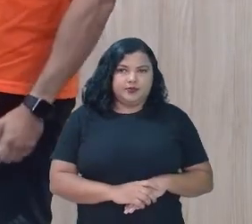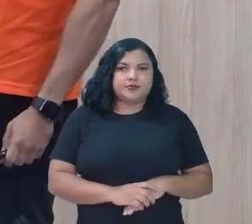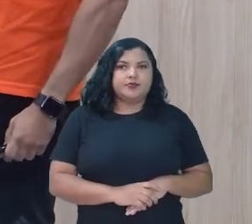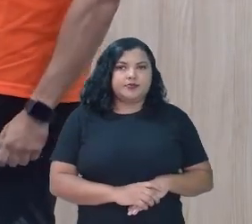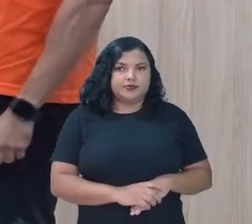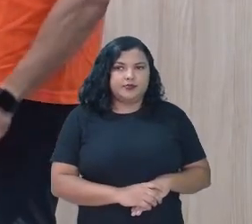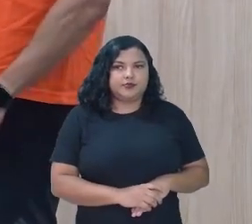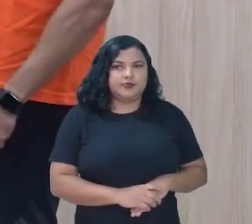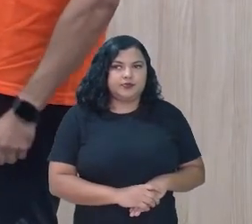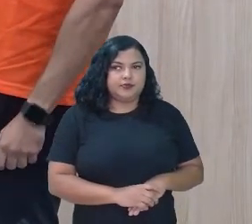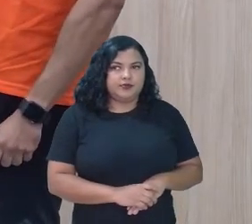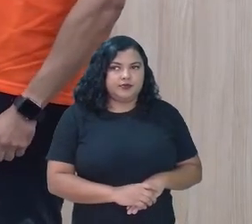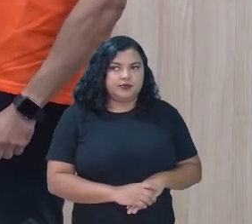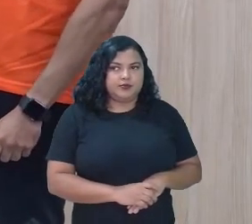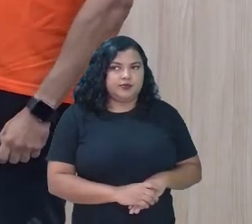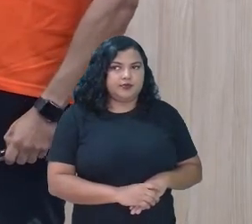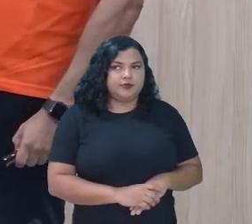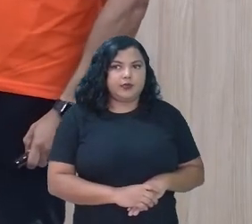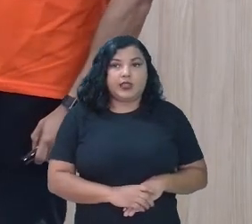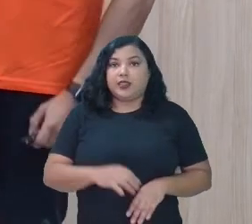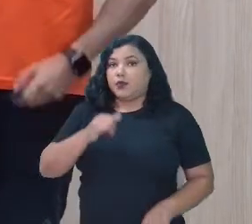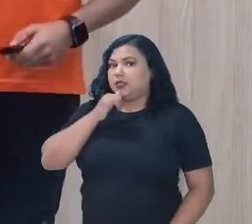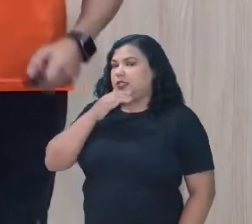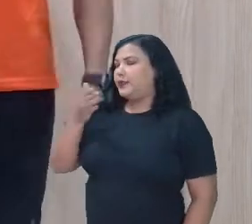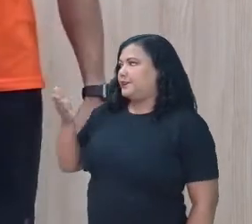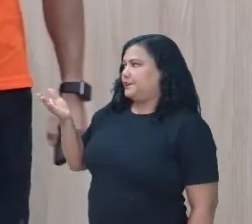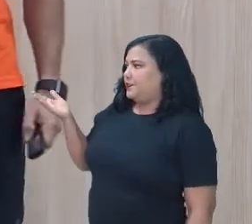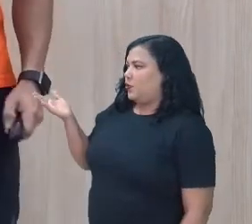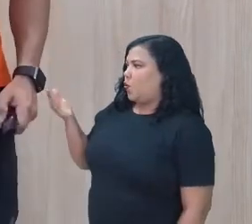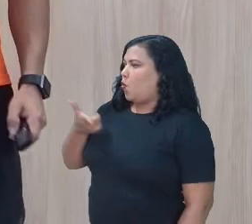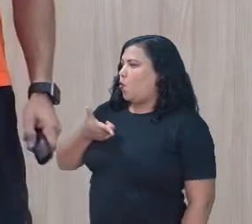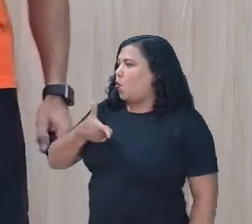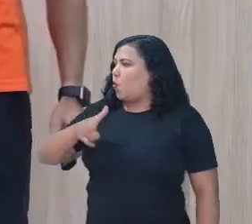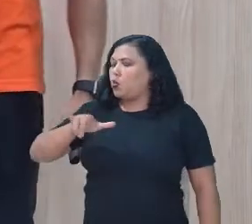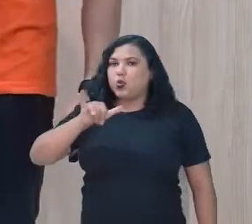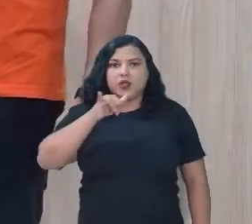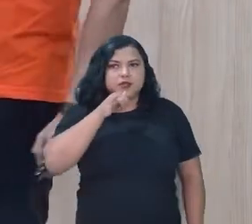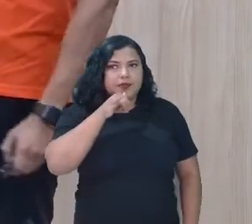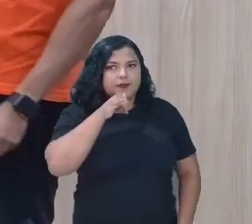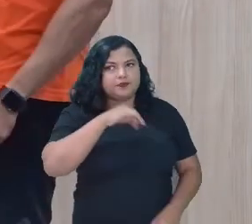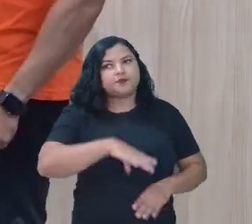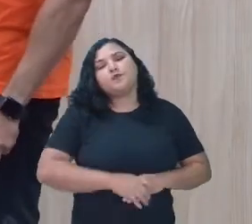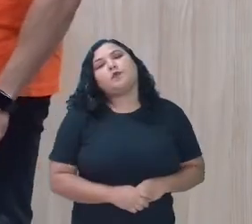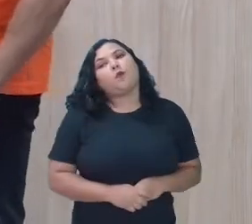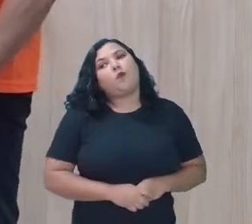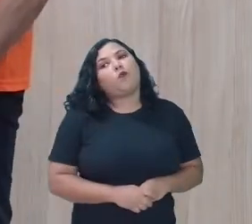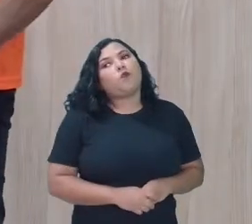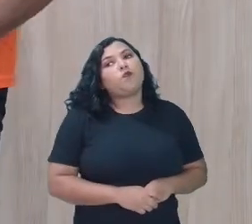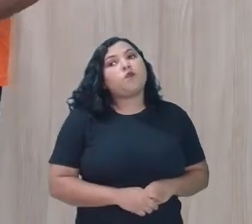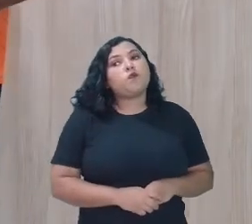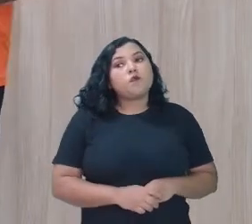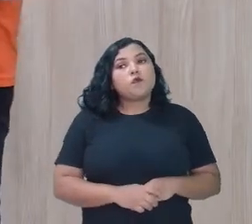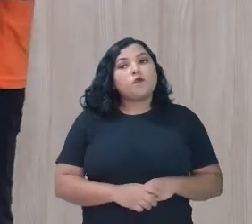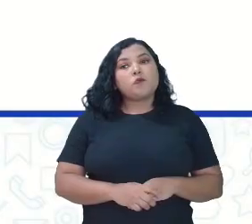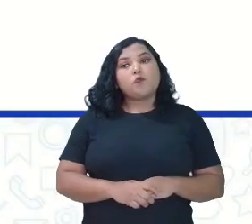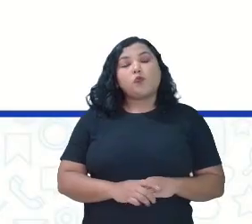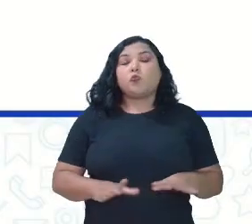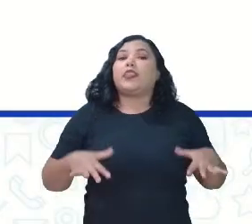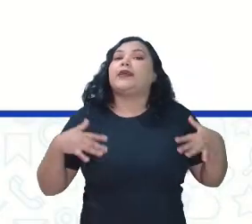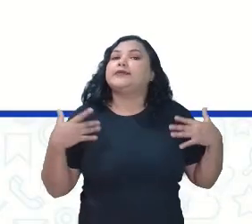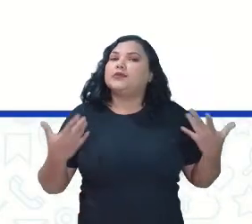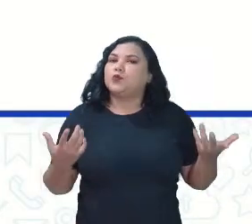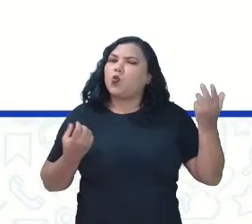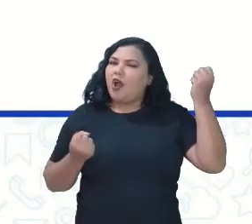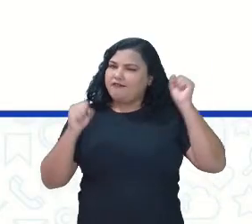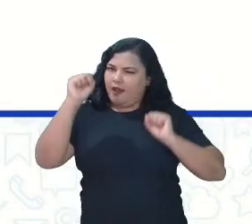grandezas inversamente proporcionais, certo? Coloquei aqui um exemplinho que diz assim, ó, a